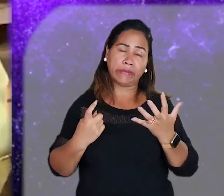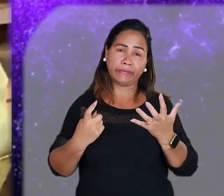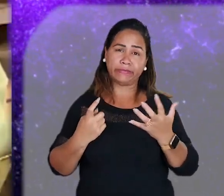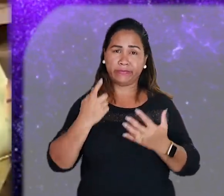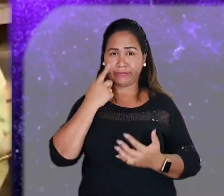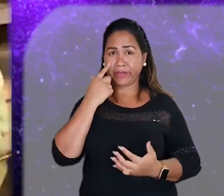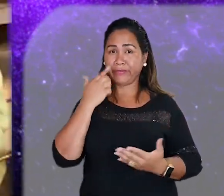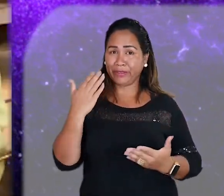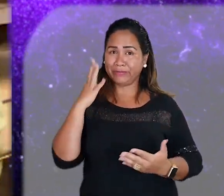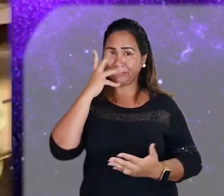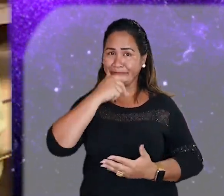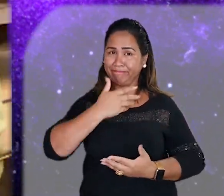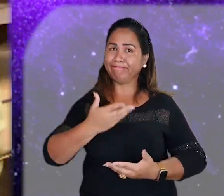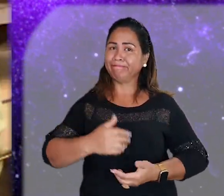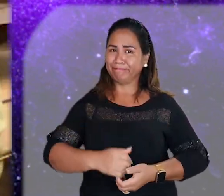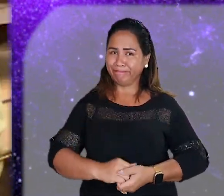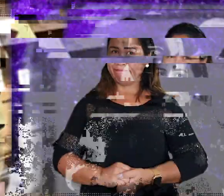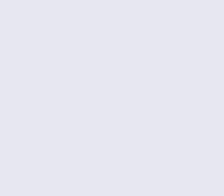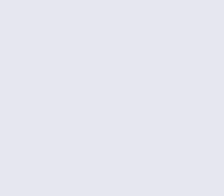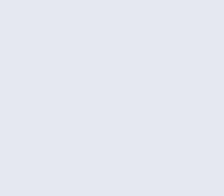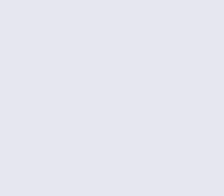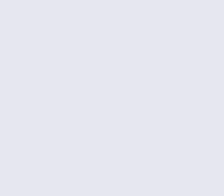na minha vitimização